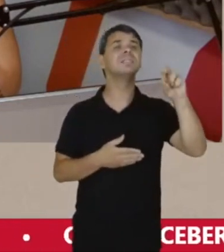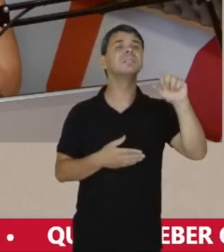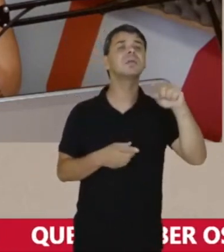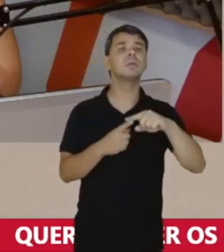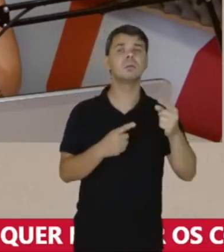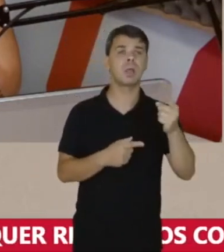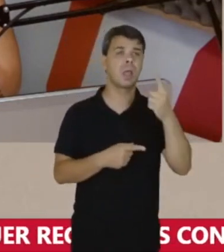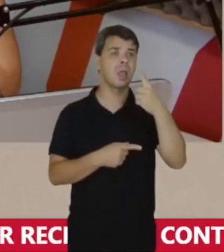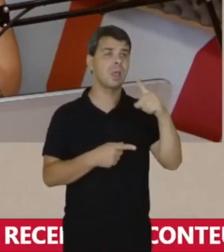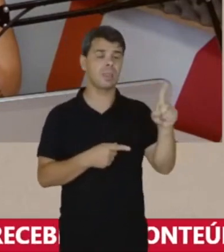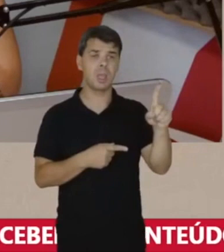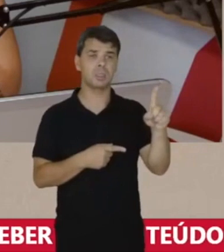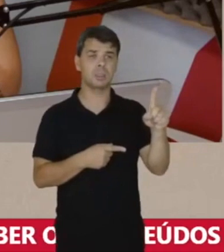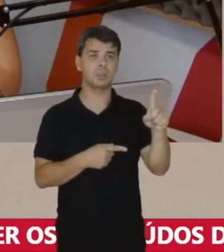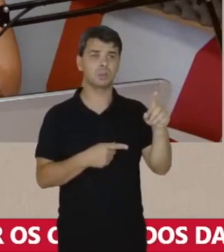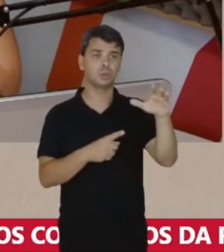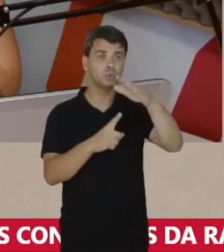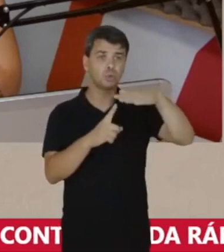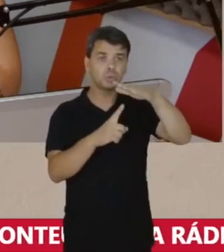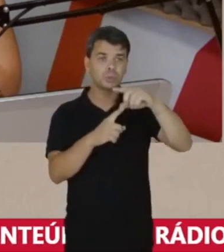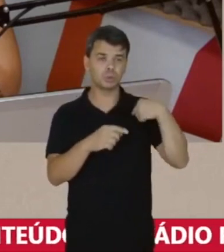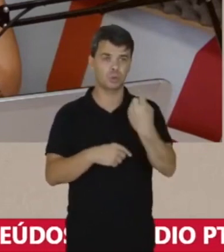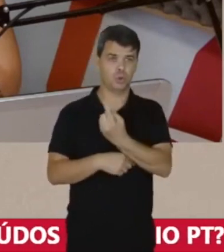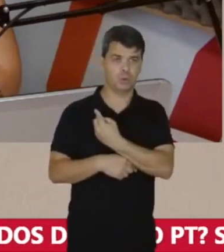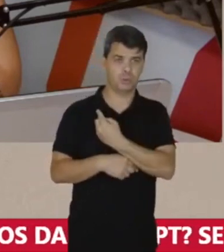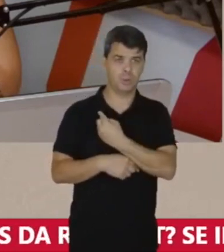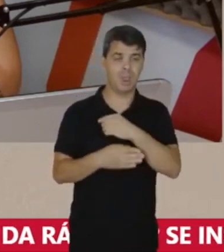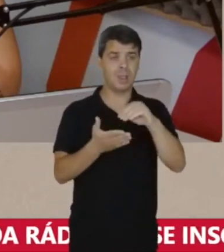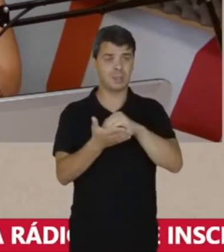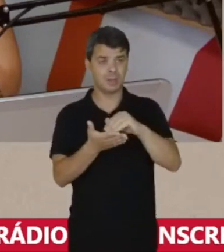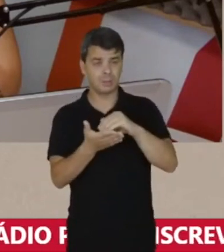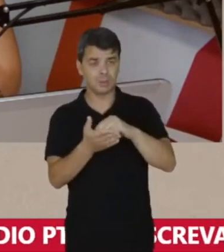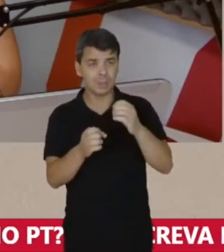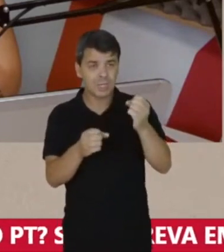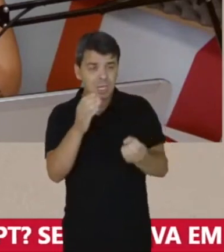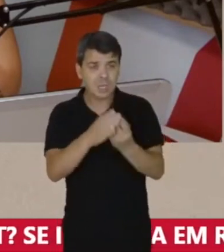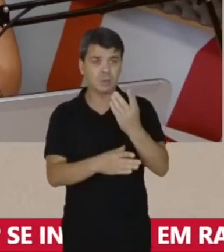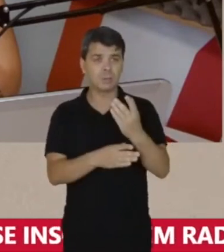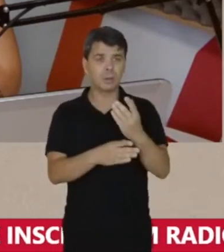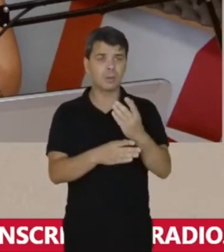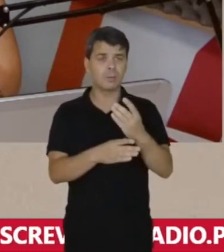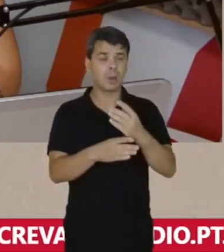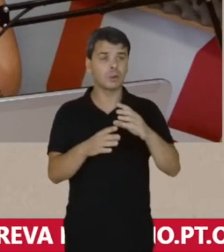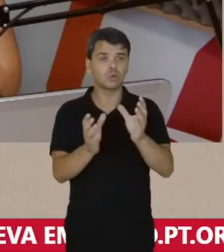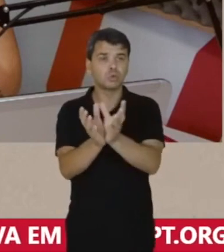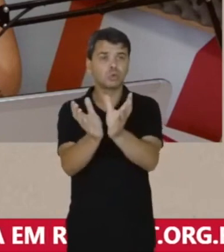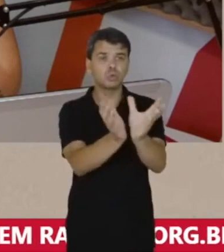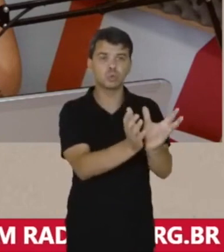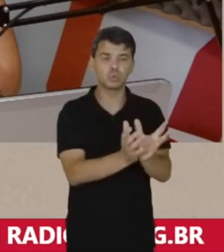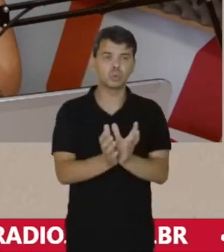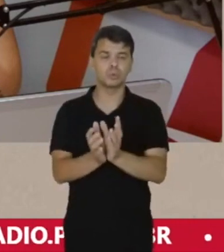daquele nada sobre nós sem nós. Era uma secretaria que se instituiu com vários colegiados,